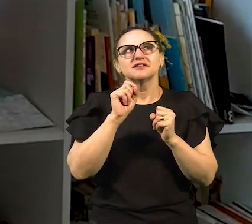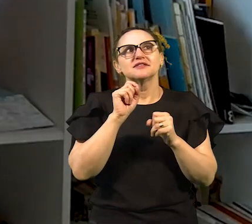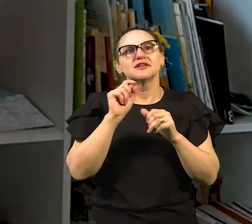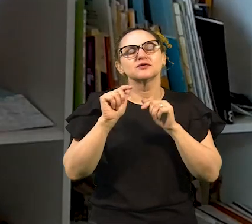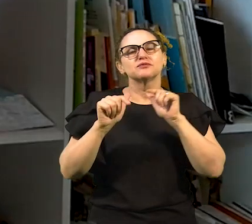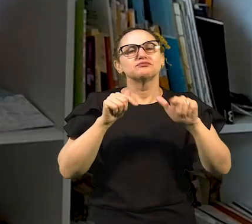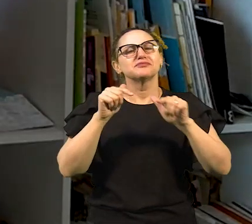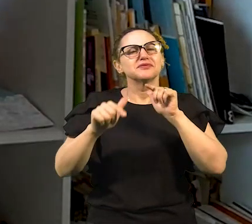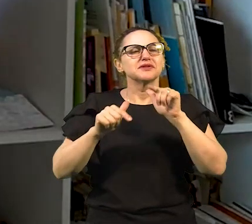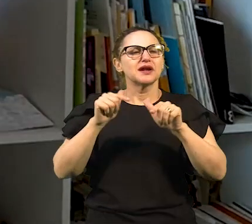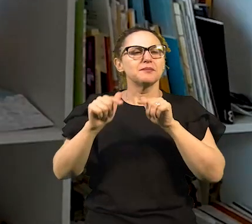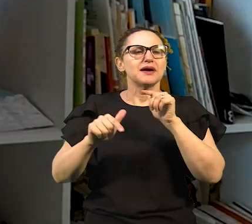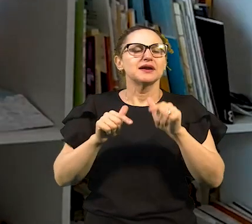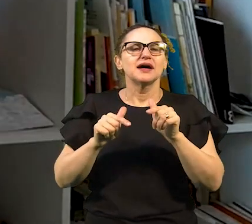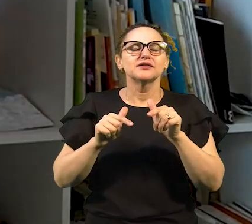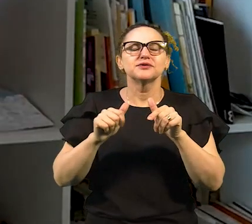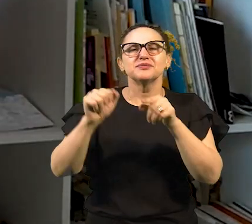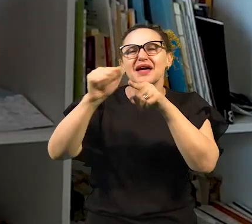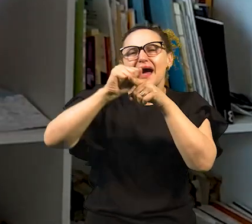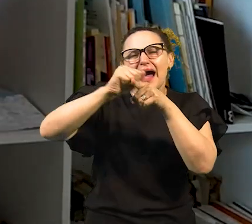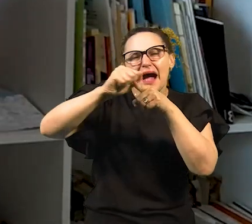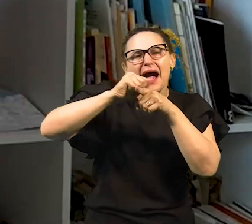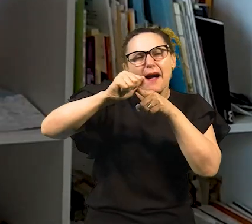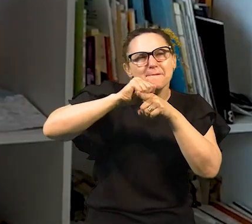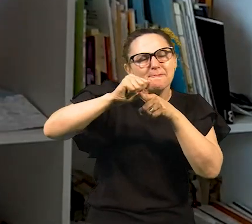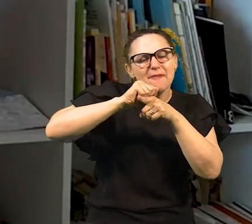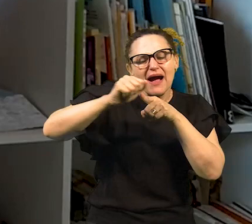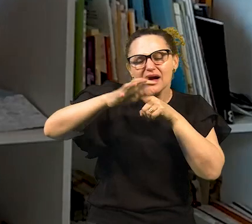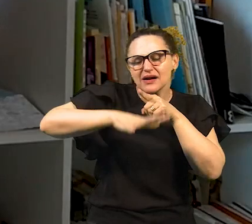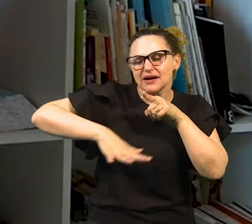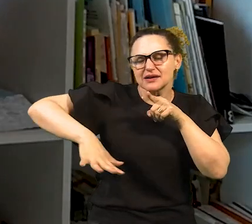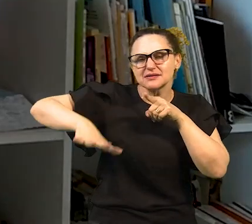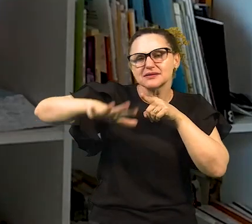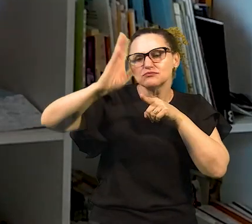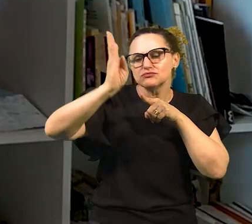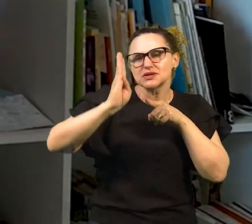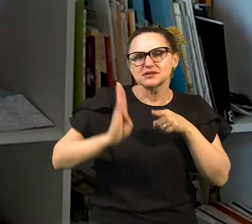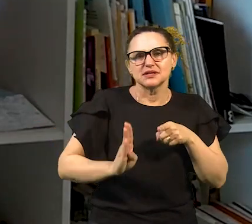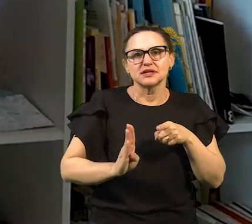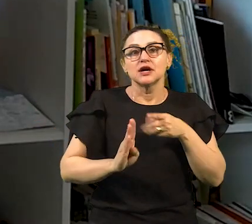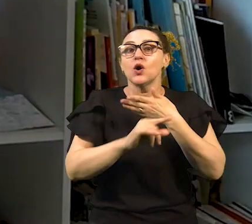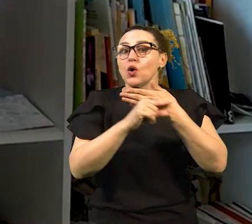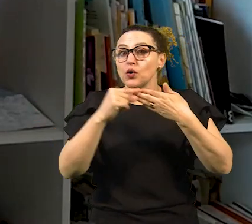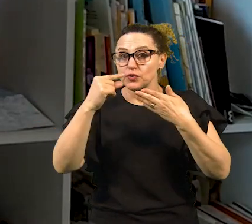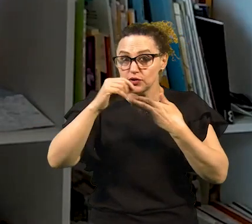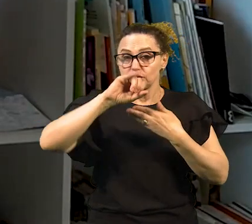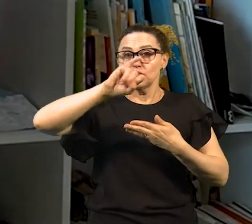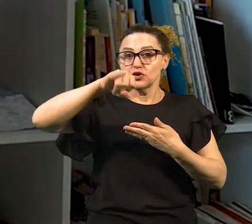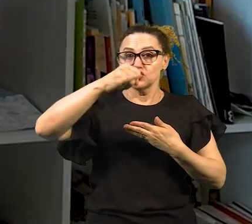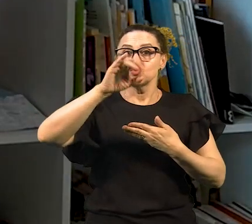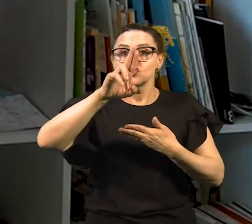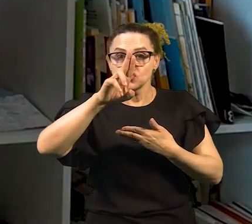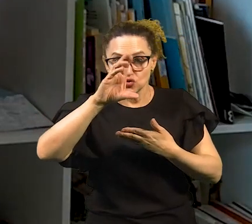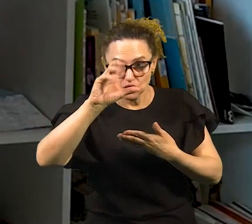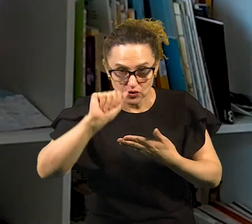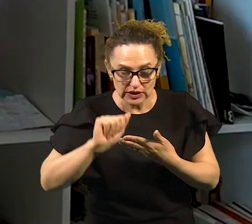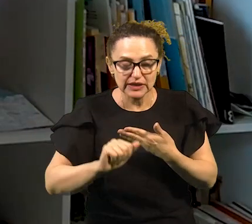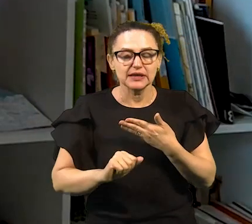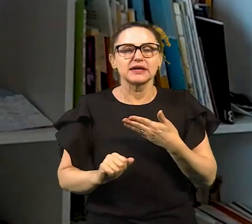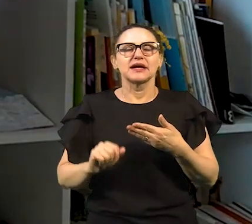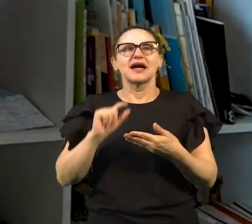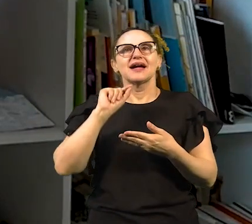de silenciamento, de apagamento do cânone brasileiro, é a Gilca Machado. Ela tem uma poesia que começa com alguns